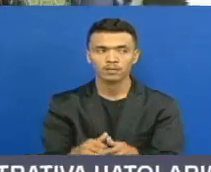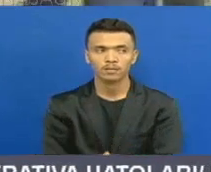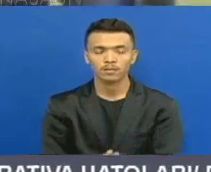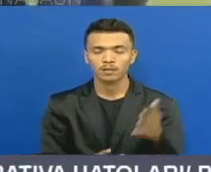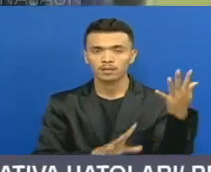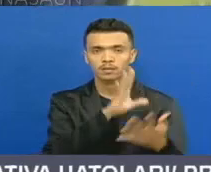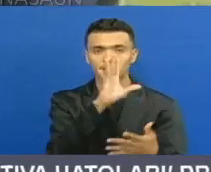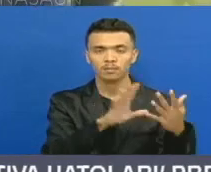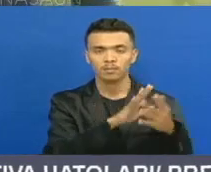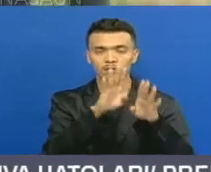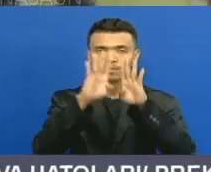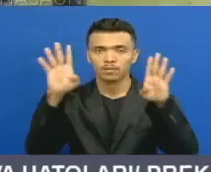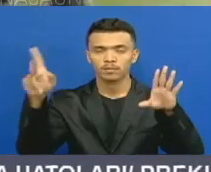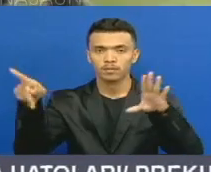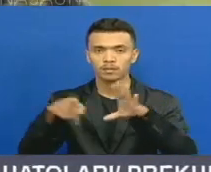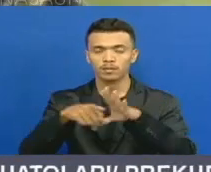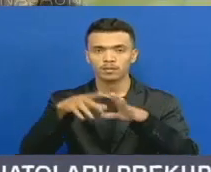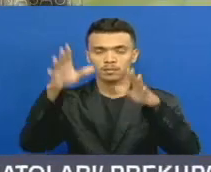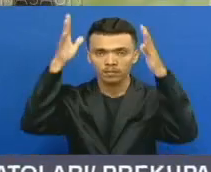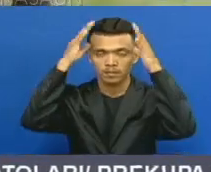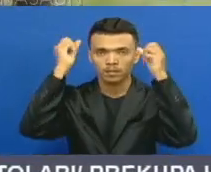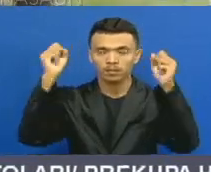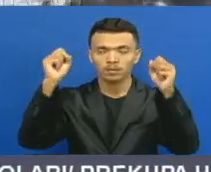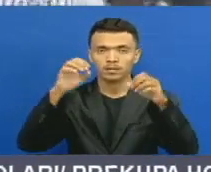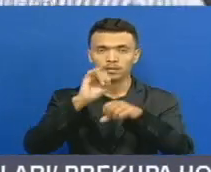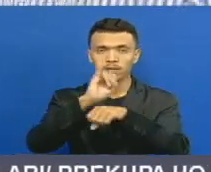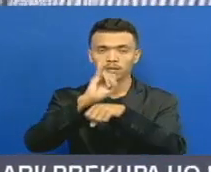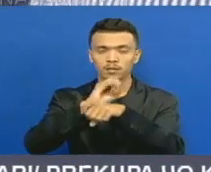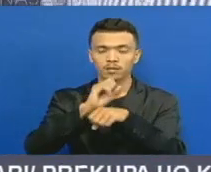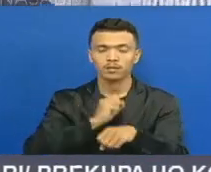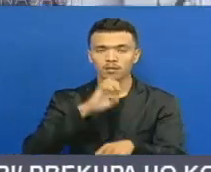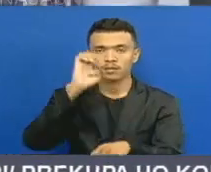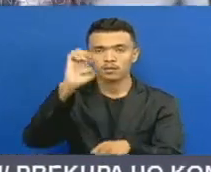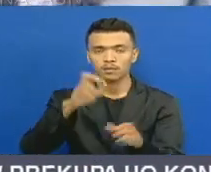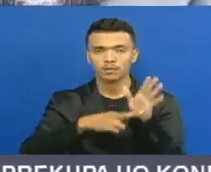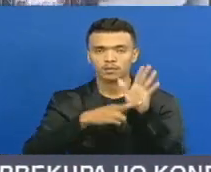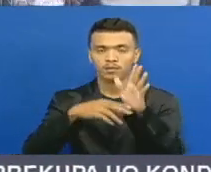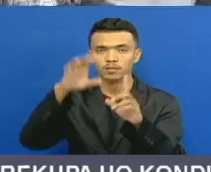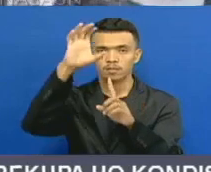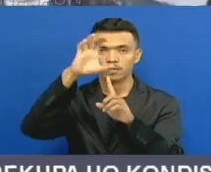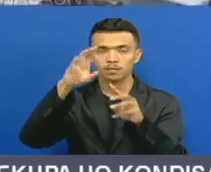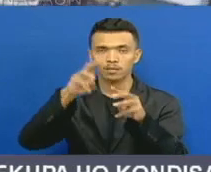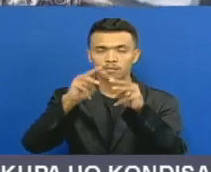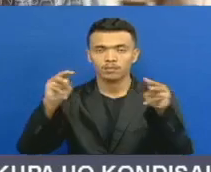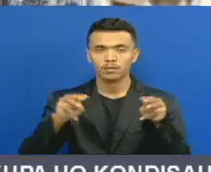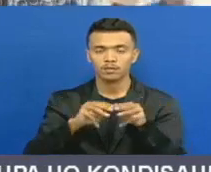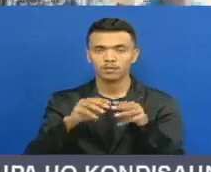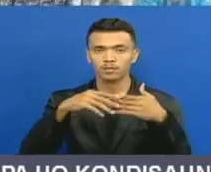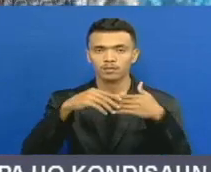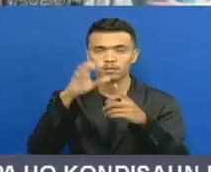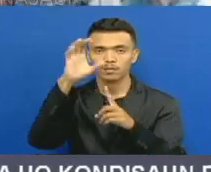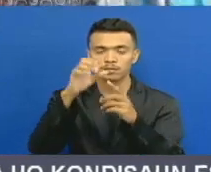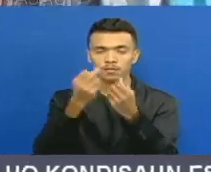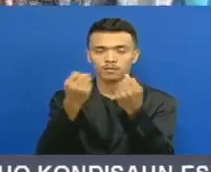Cerimônia e lançamento, né, participou-se presidente do Conselho Pastoral para o Kishame, representante comando município, Sefisuku,